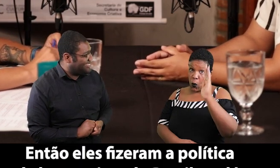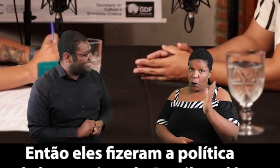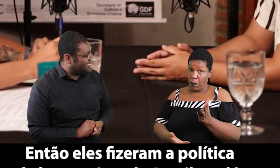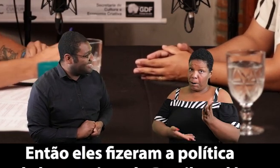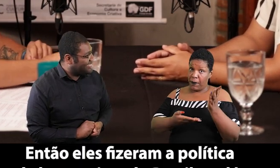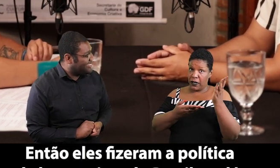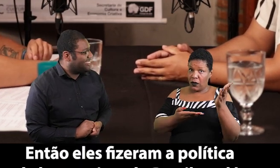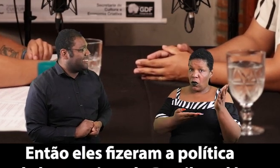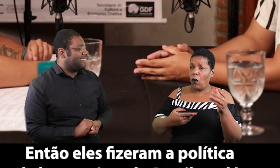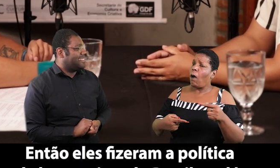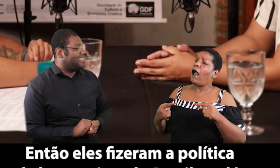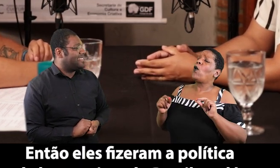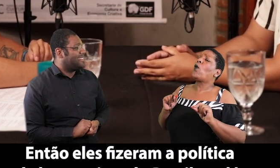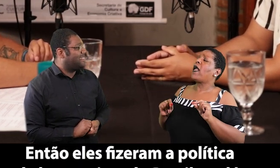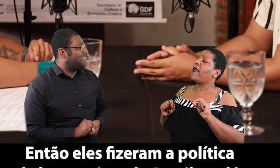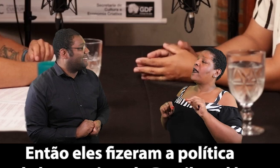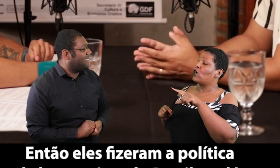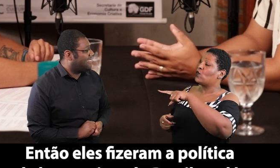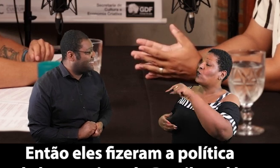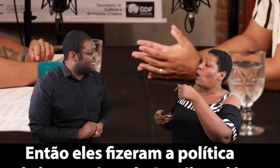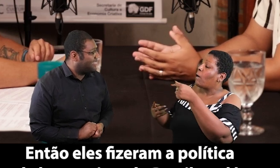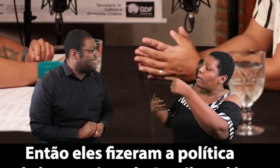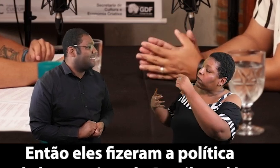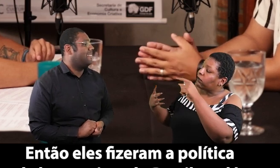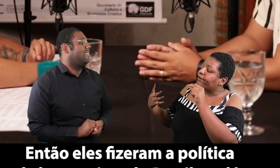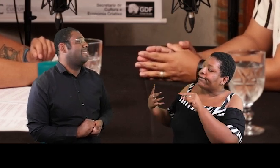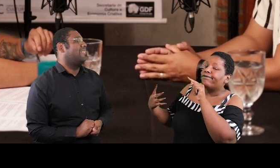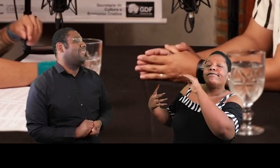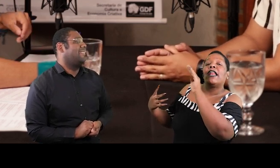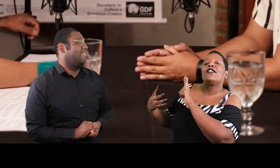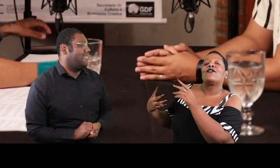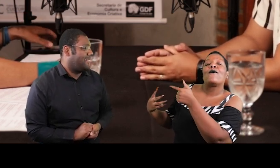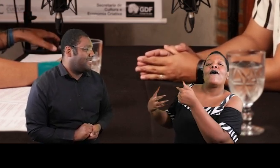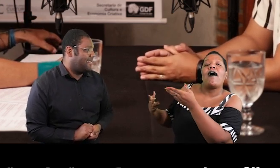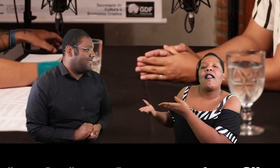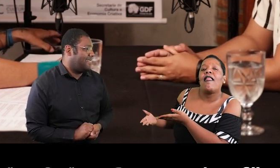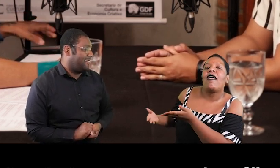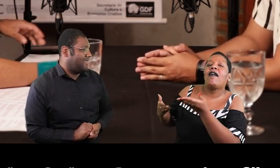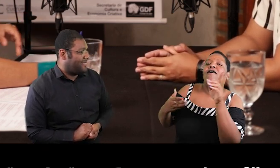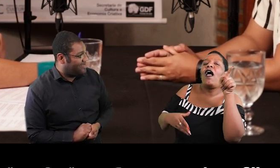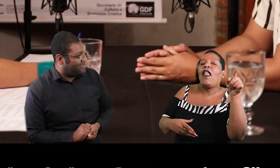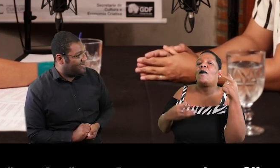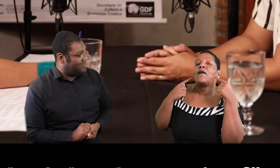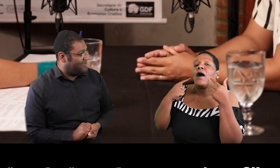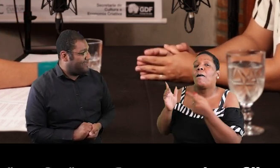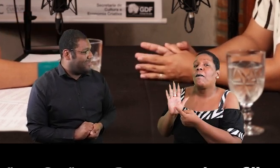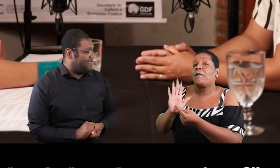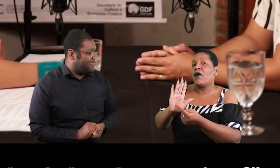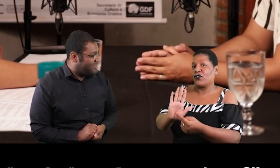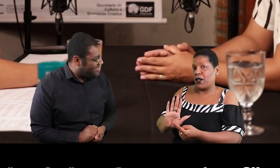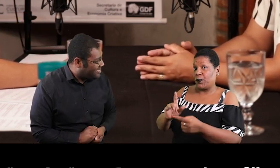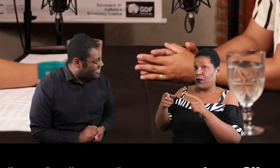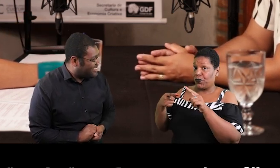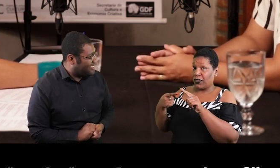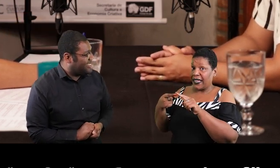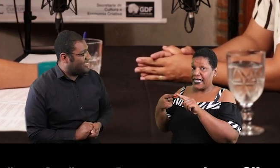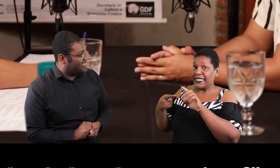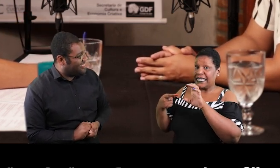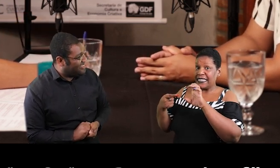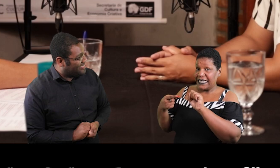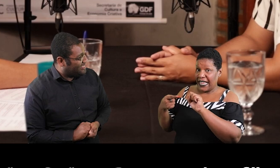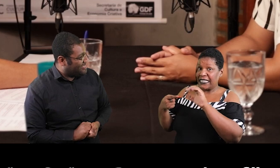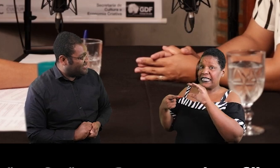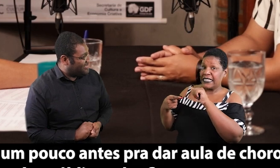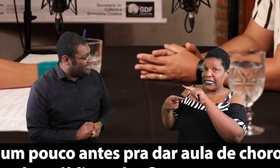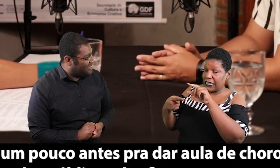eles fizeram uma política de levar coisas do Brasil para lá. Então o Cezão e o Bento, que é